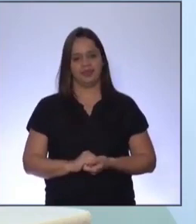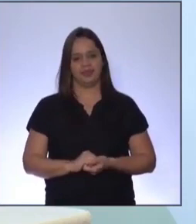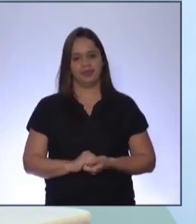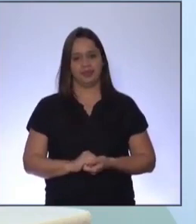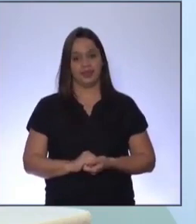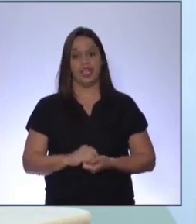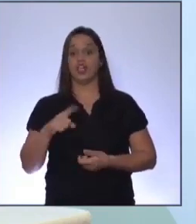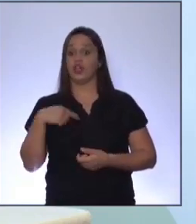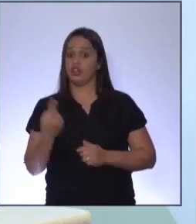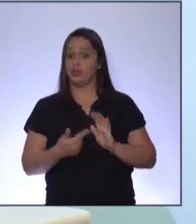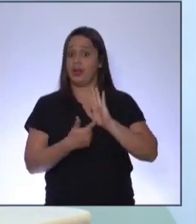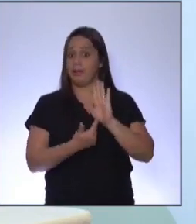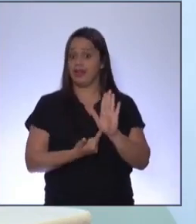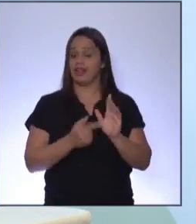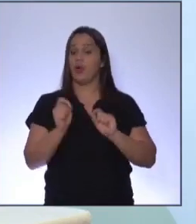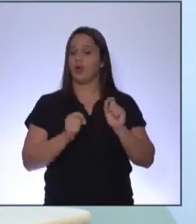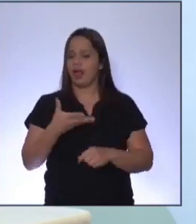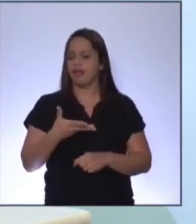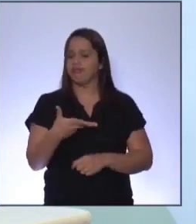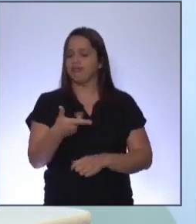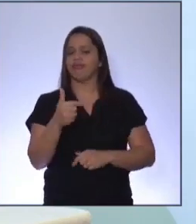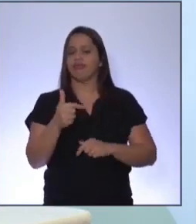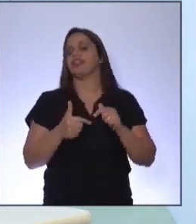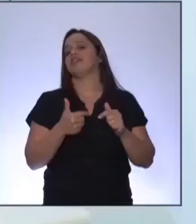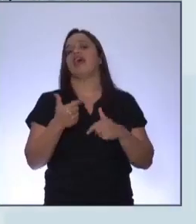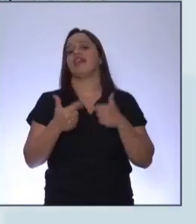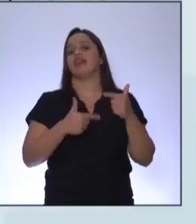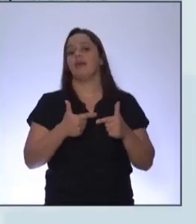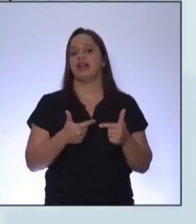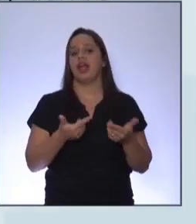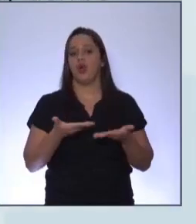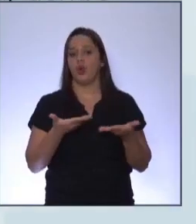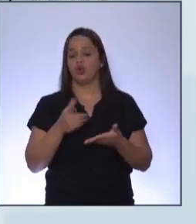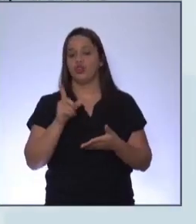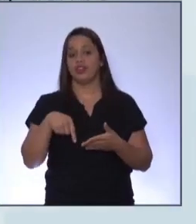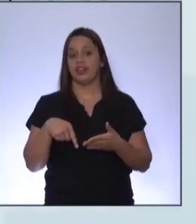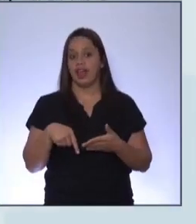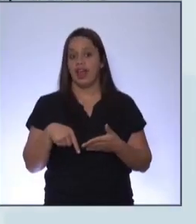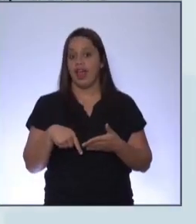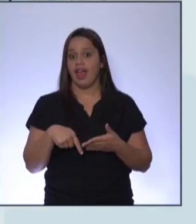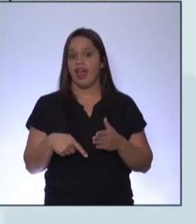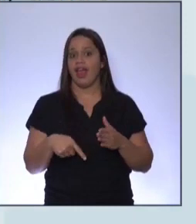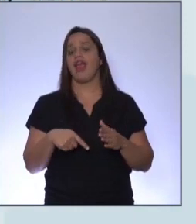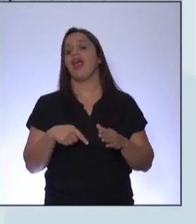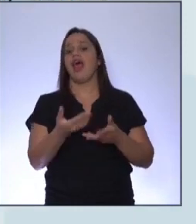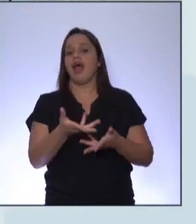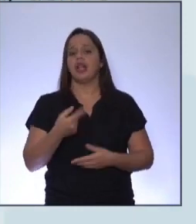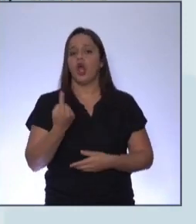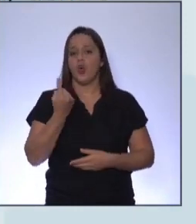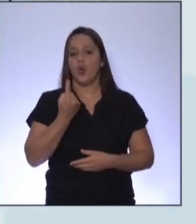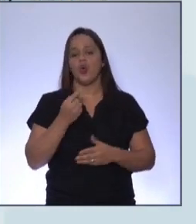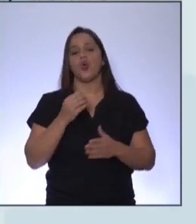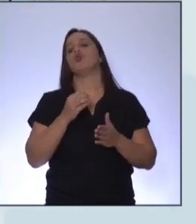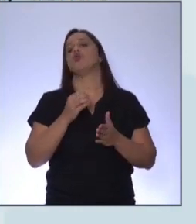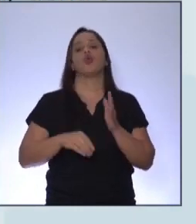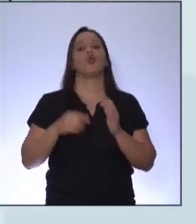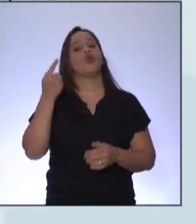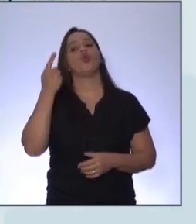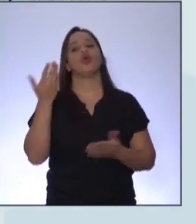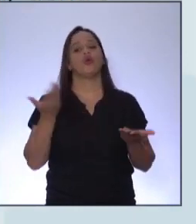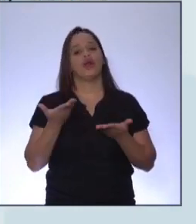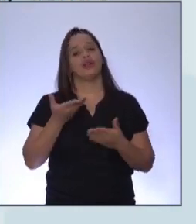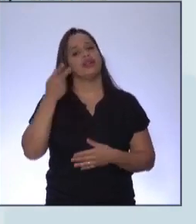Nós vamos apresentar aqui a habilidade que a gente vai trabalhar hoje. É a habilidade 1, tá, do currículo de ciências, do currículo paulista aqui do estado de São